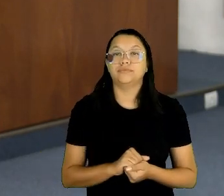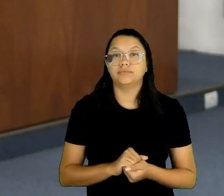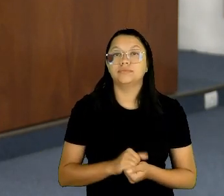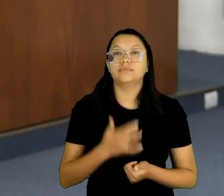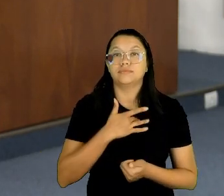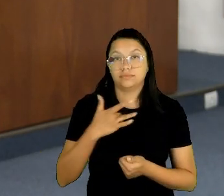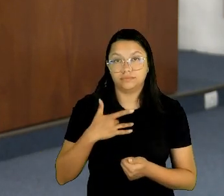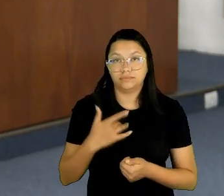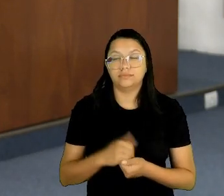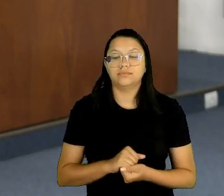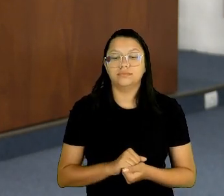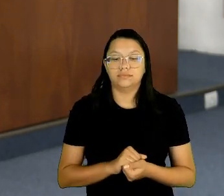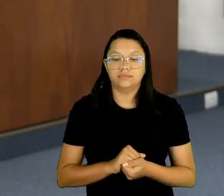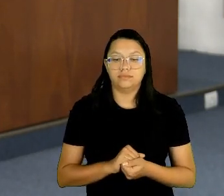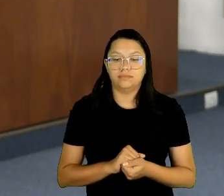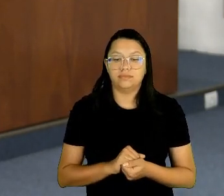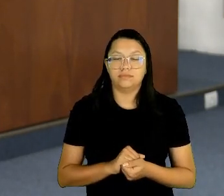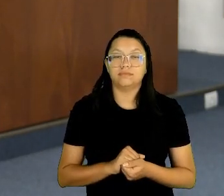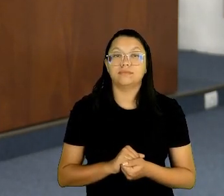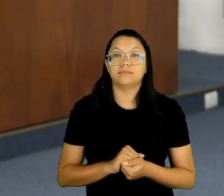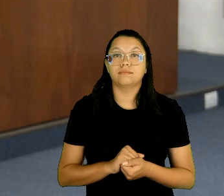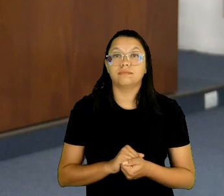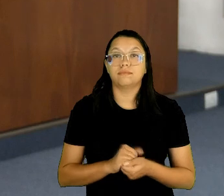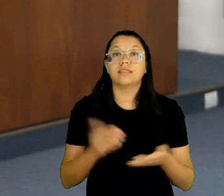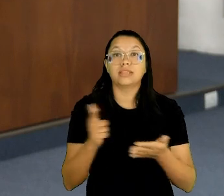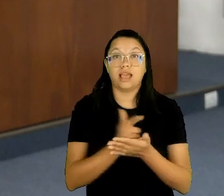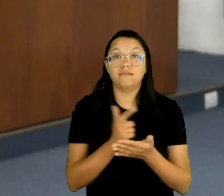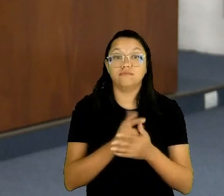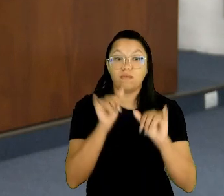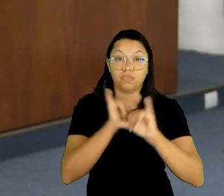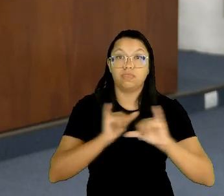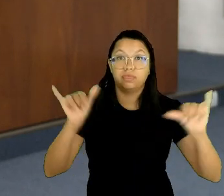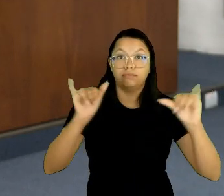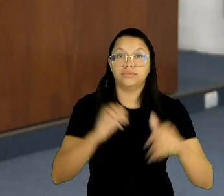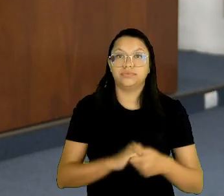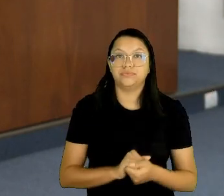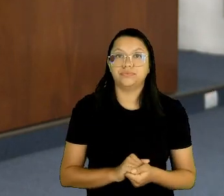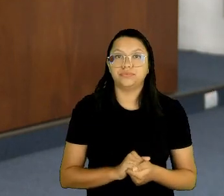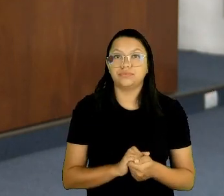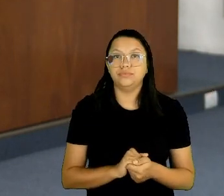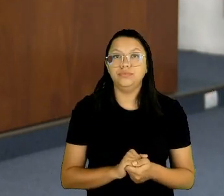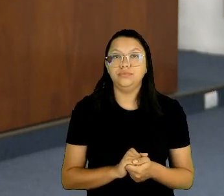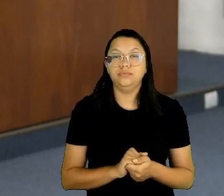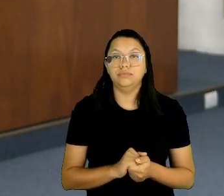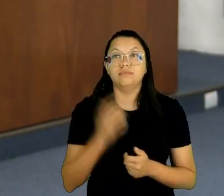Life Essential Age, que o American Heart publicou recentemente.